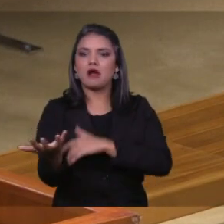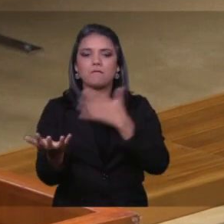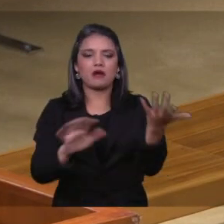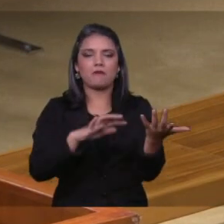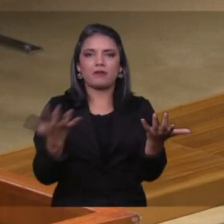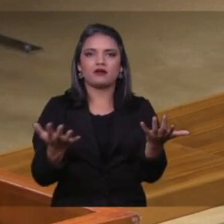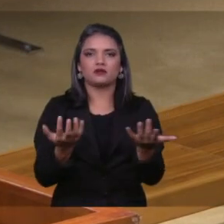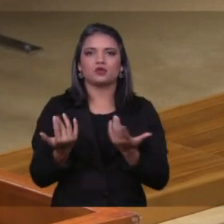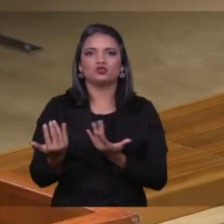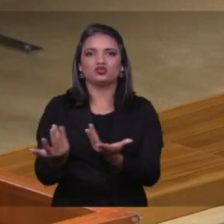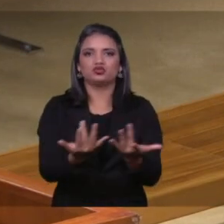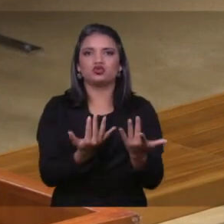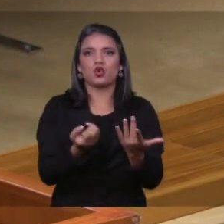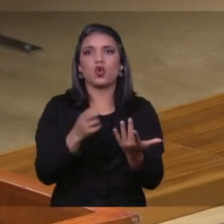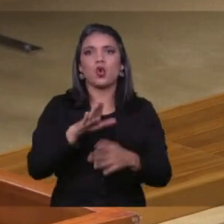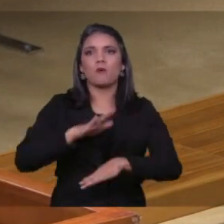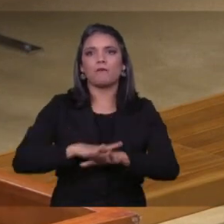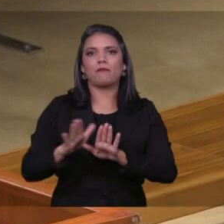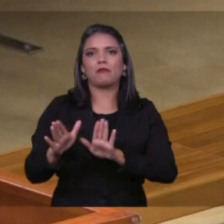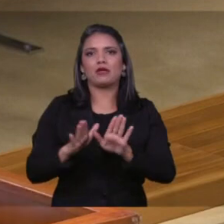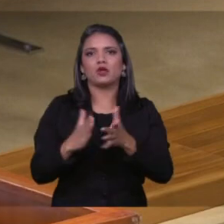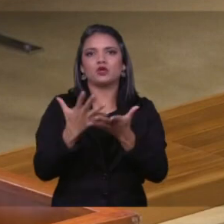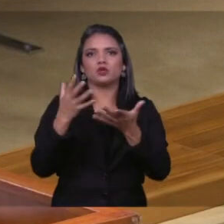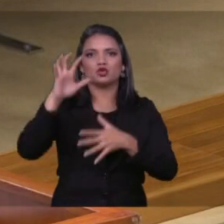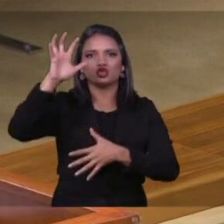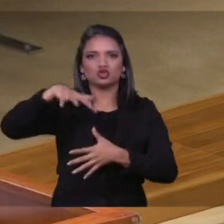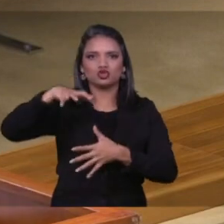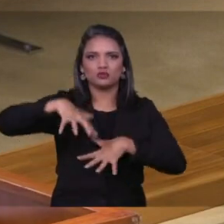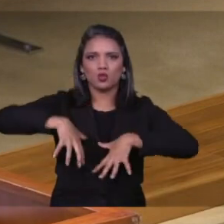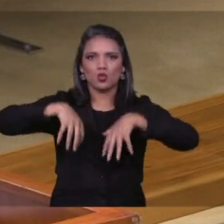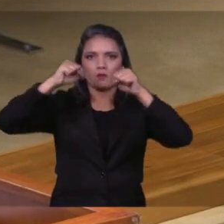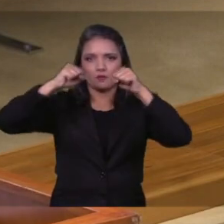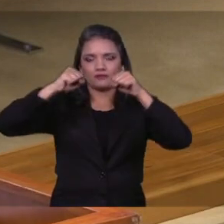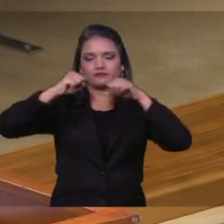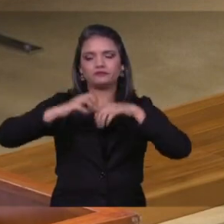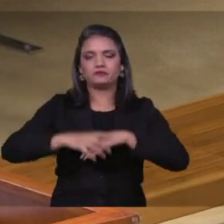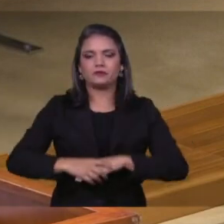por secas prolongadas durante todo esse período.